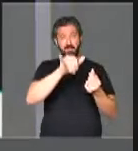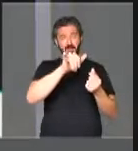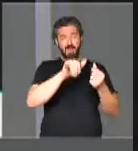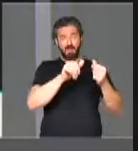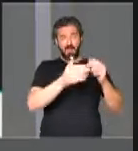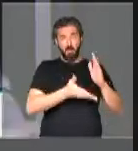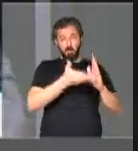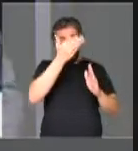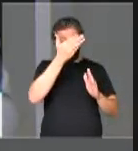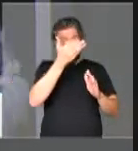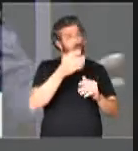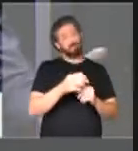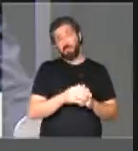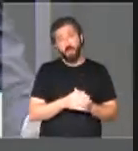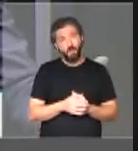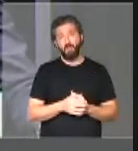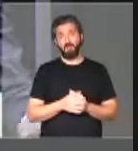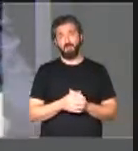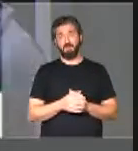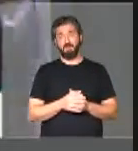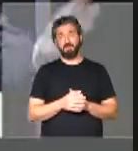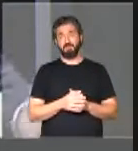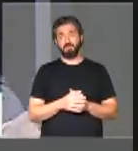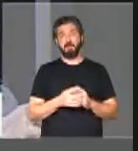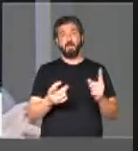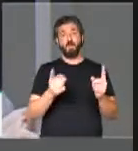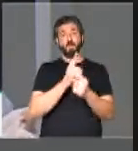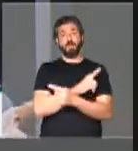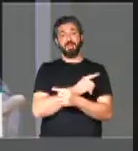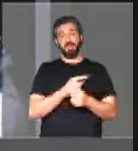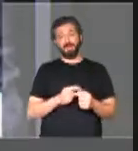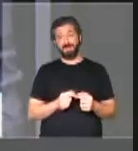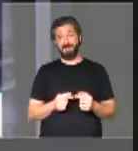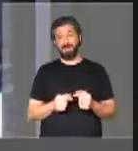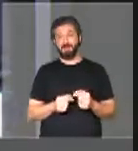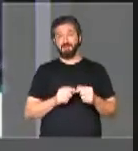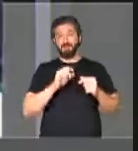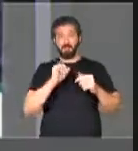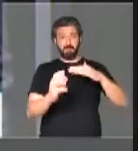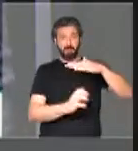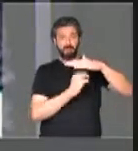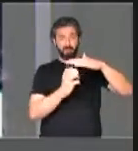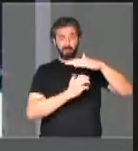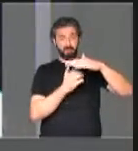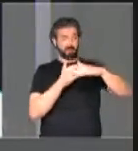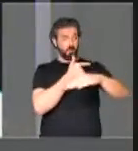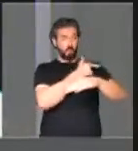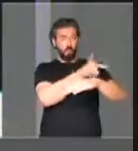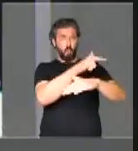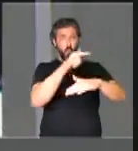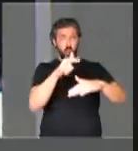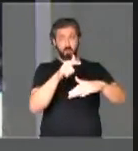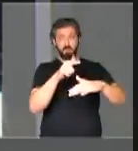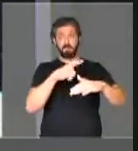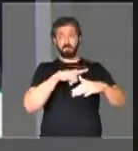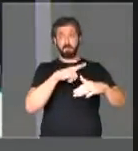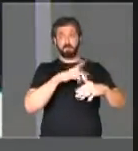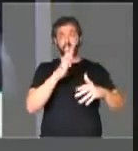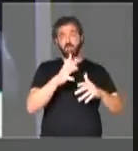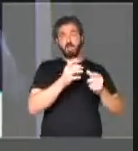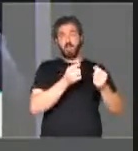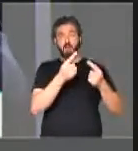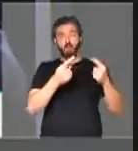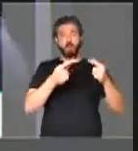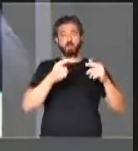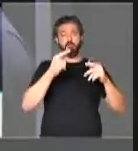outras empresas? Não, de maneira nenhuma. Pelo contrário, se as empresas outras, elas tinham